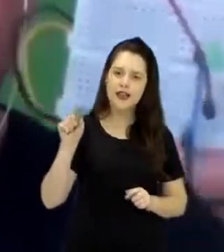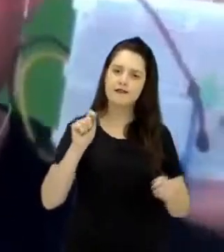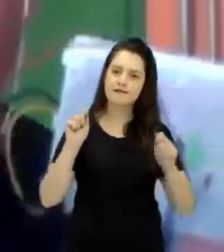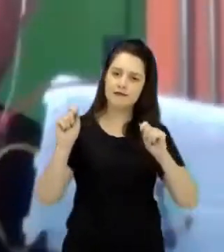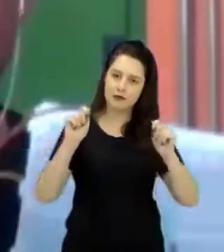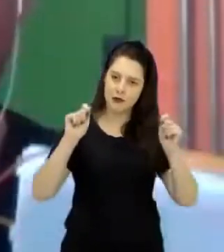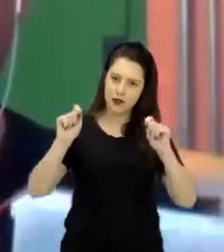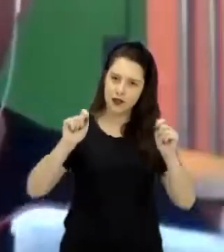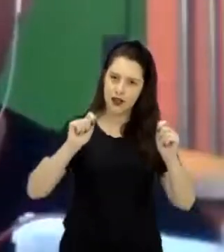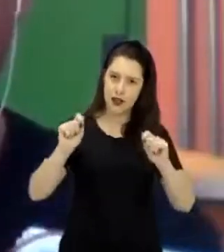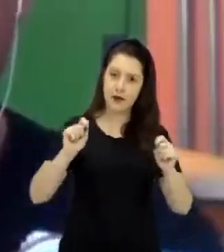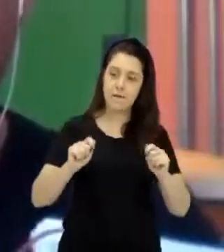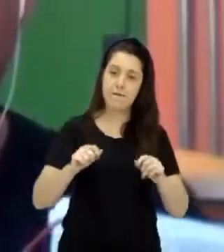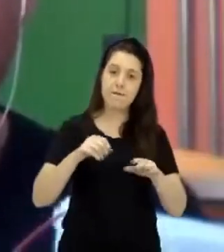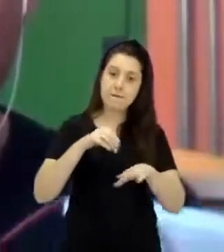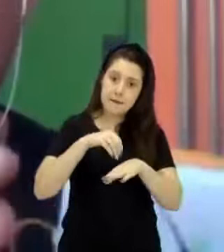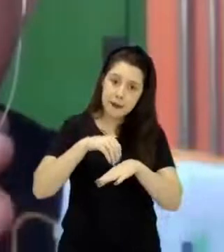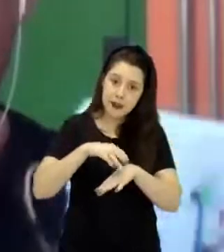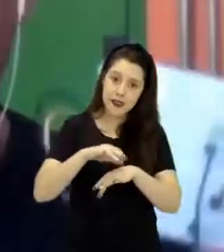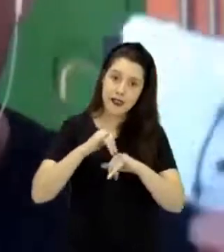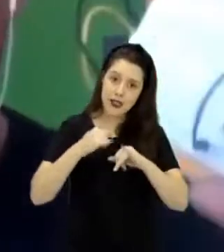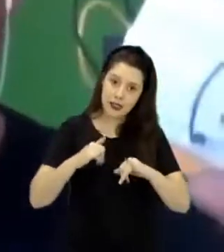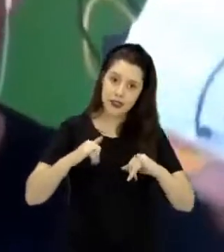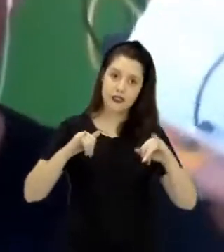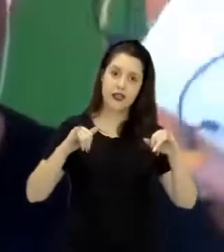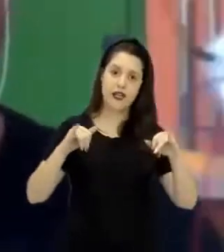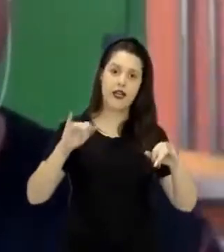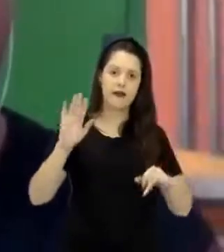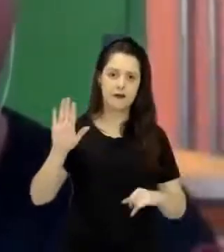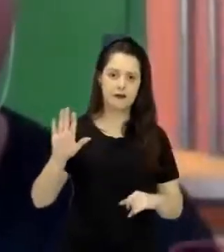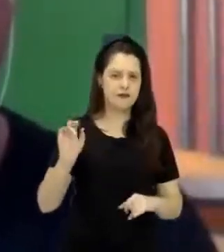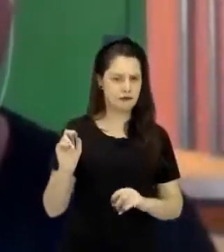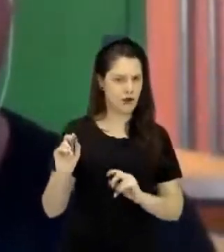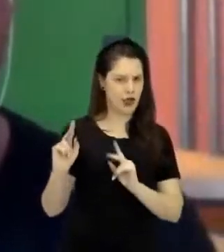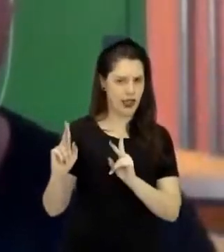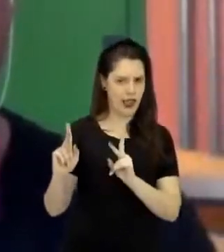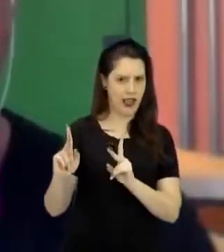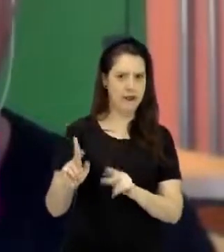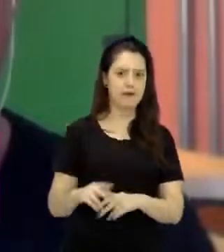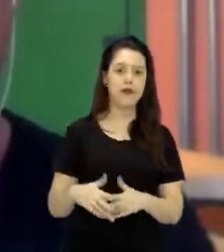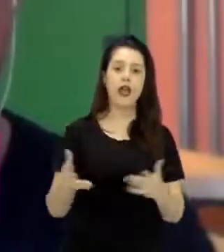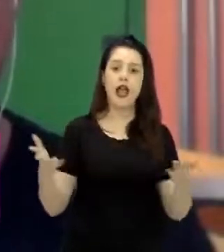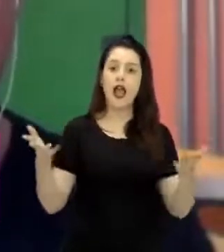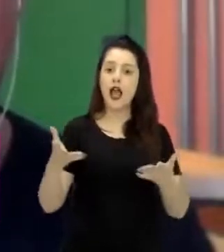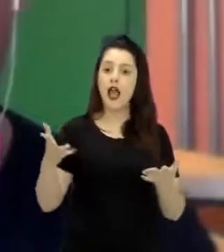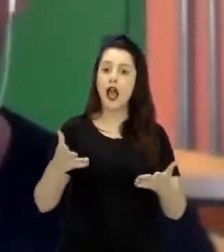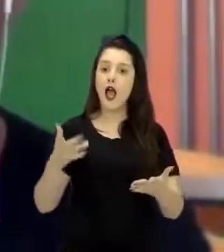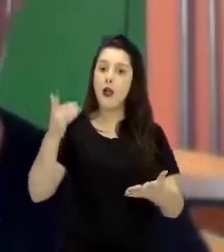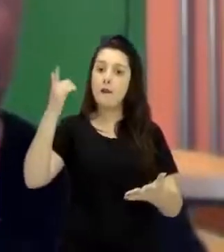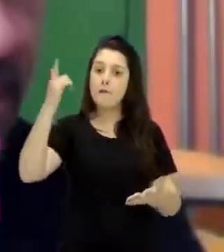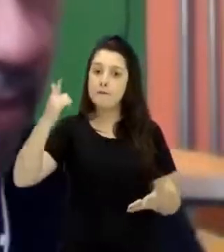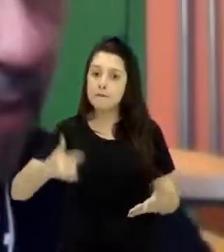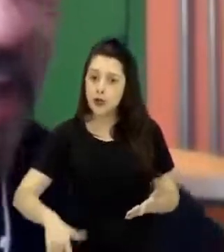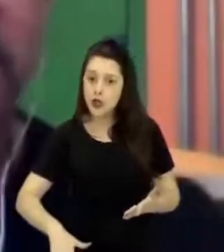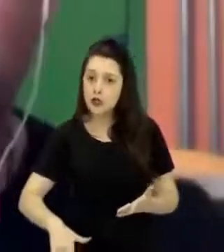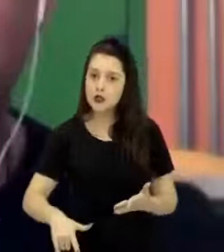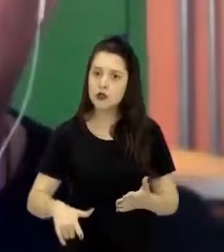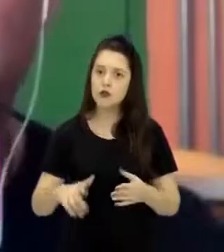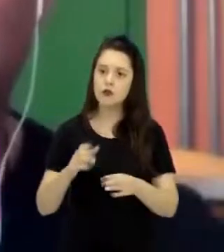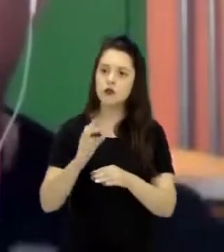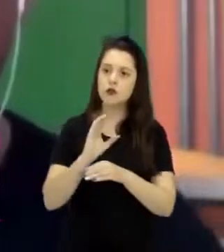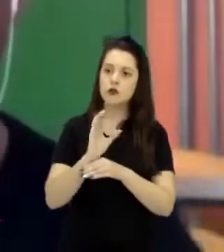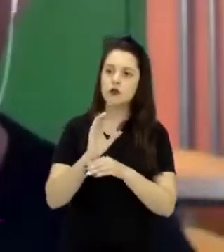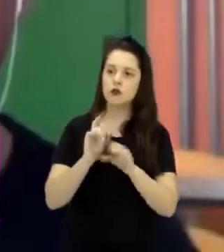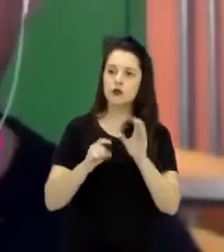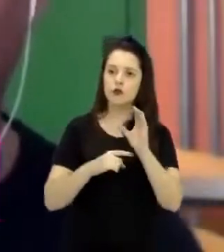de energia é liberado e sai aqui. Tá ok? Agora, para o nosso próximo circuito, o que a gente vai fazer? A gente vai